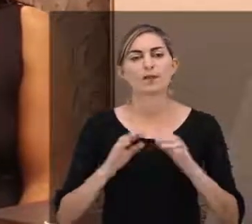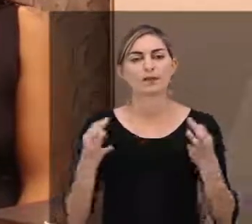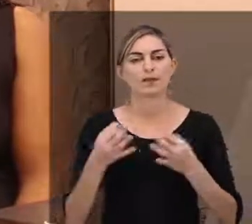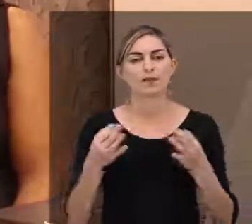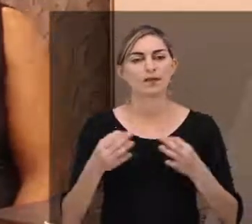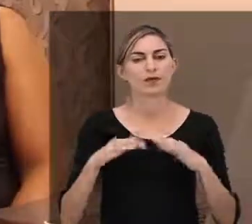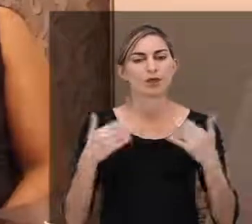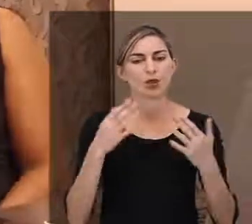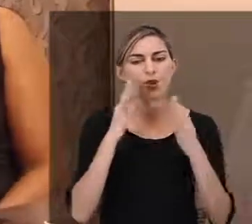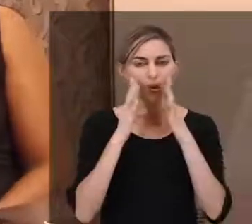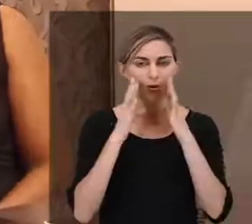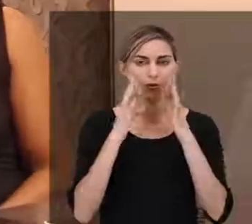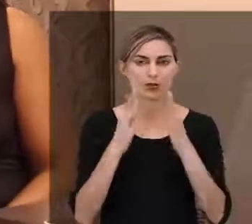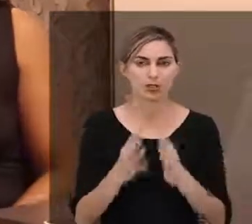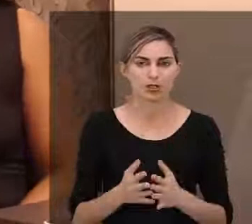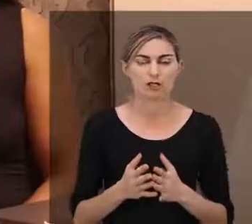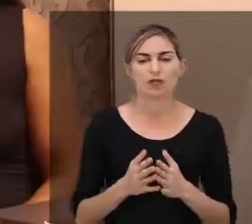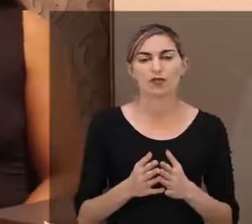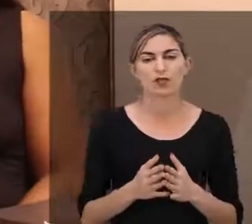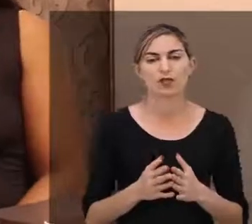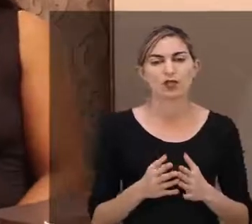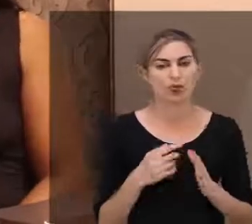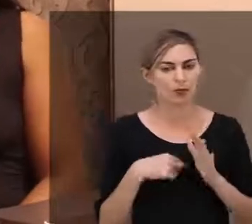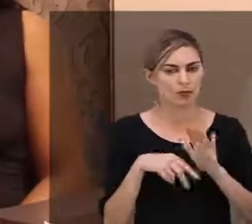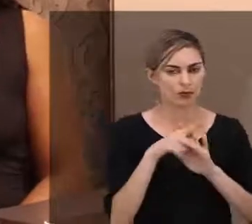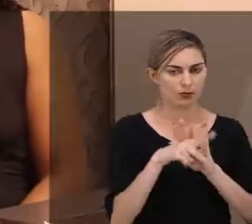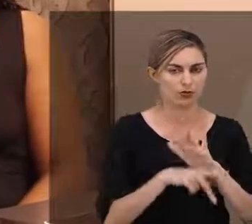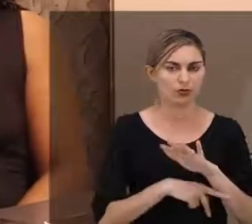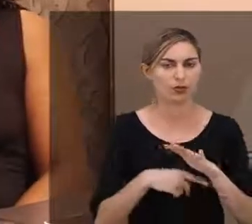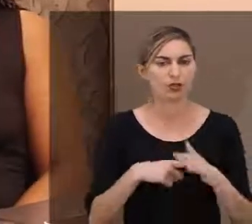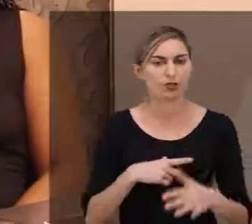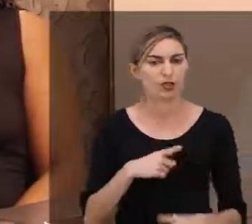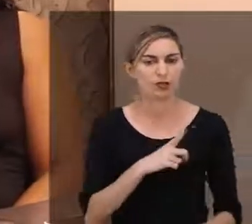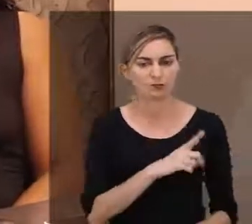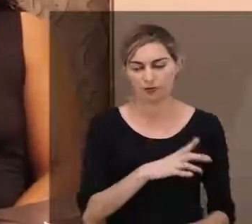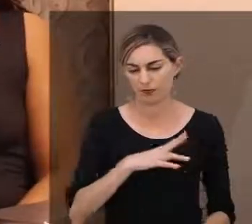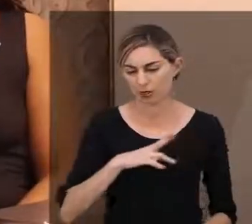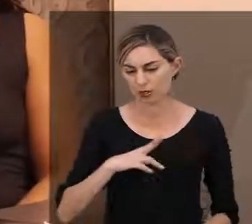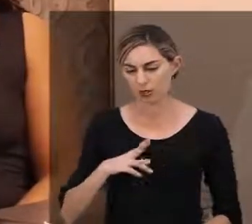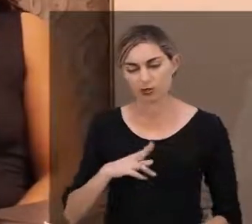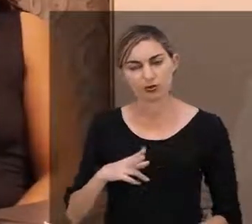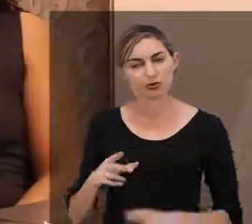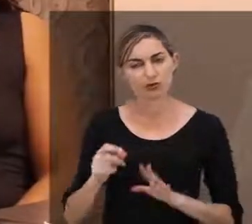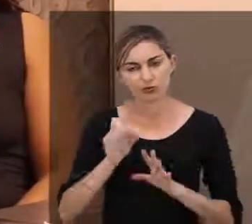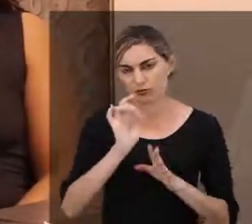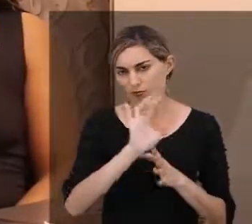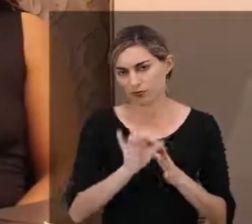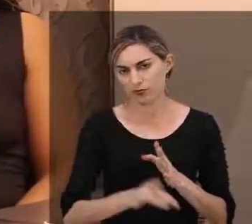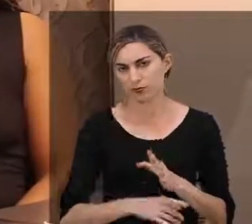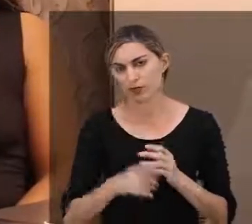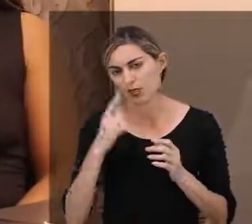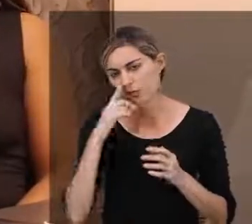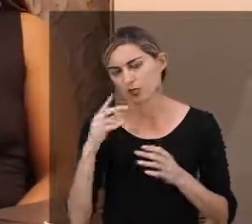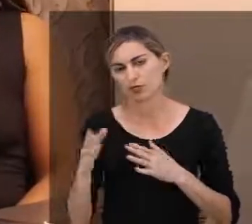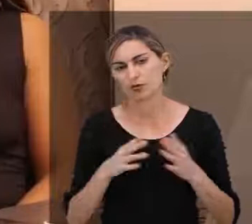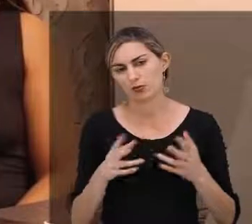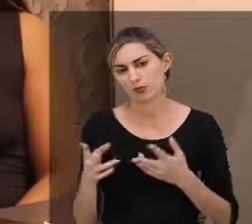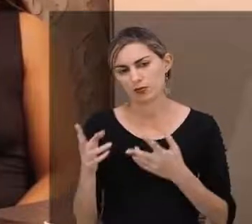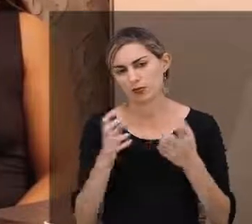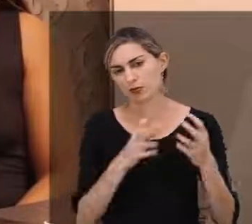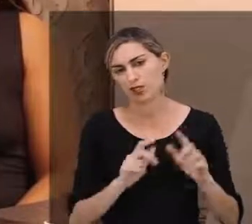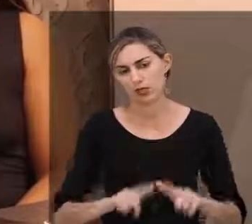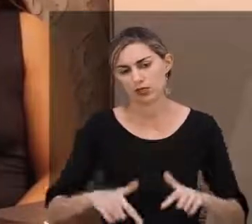que é que a gente observa? Os projetos têm suas particularidades, mas ao mesmo tempo a gente nota que existe uma linha